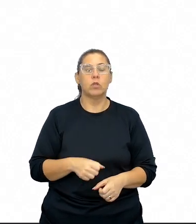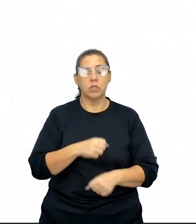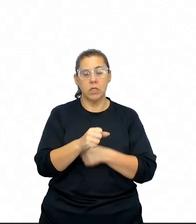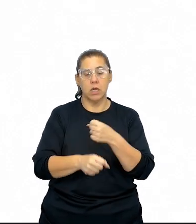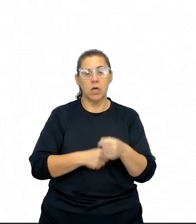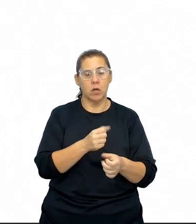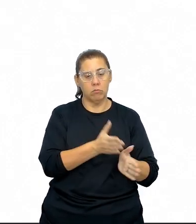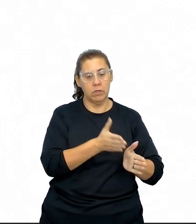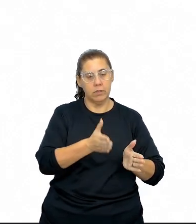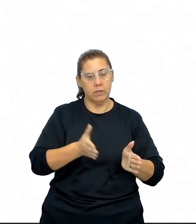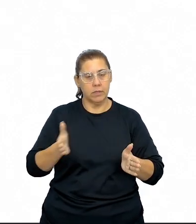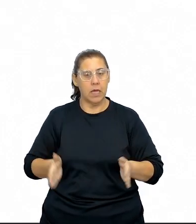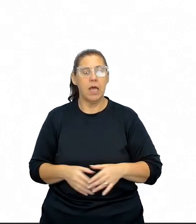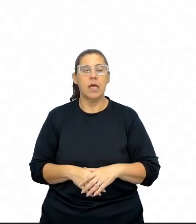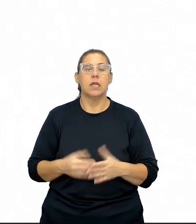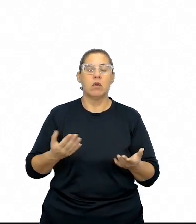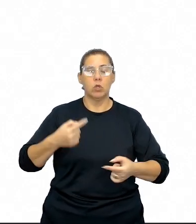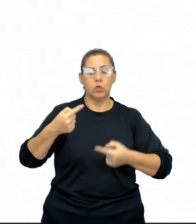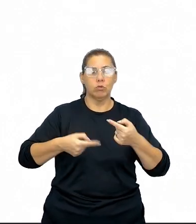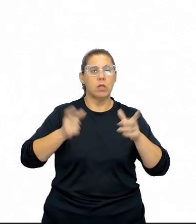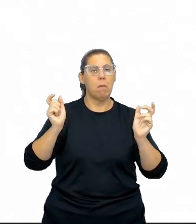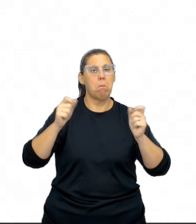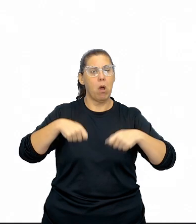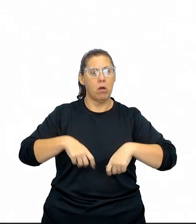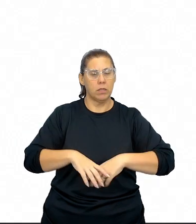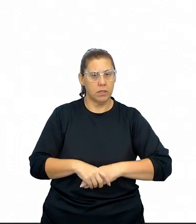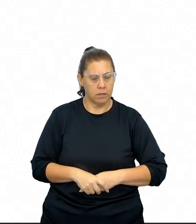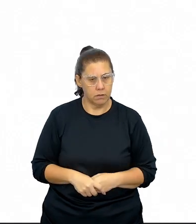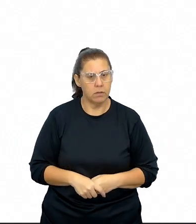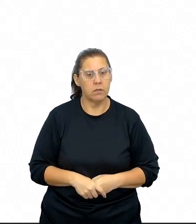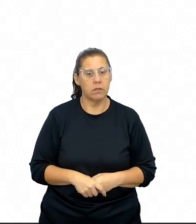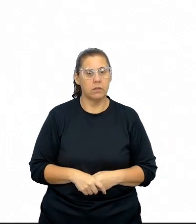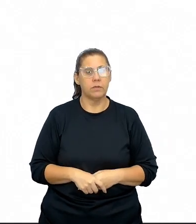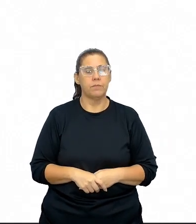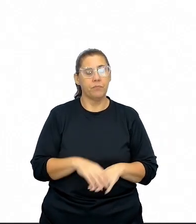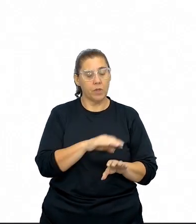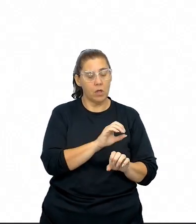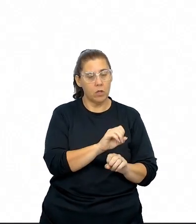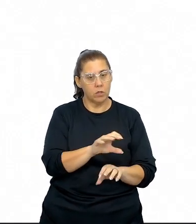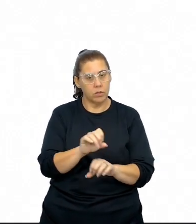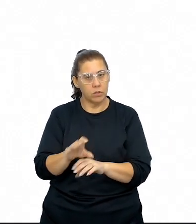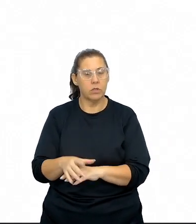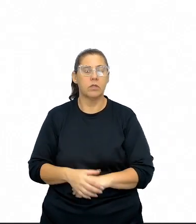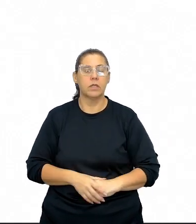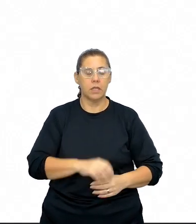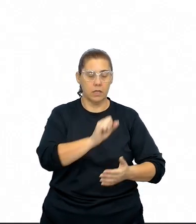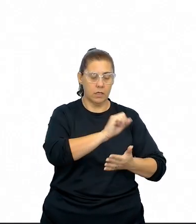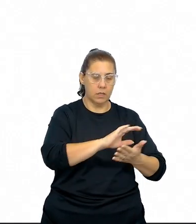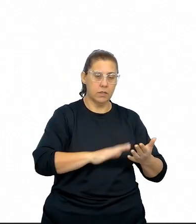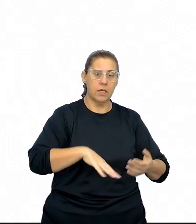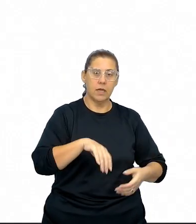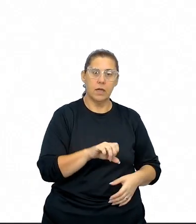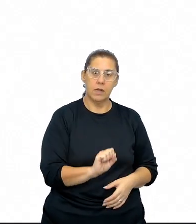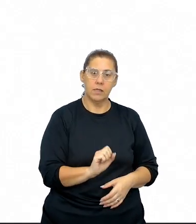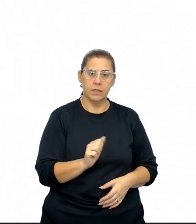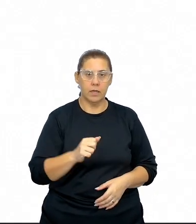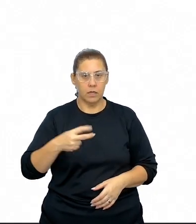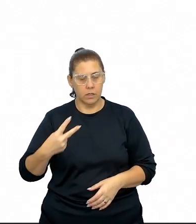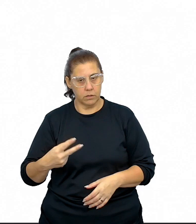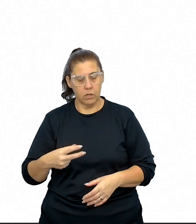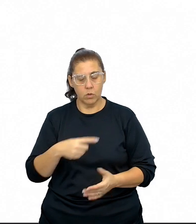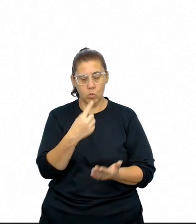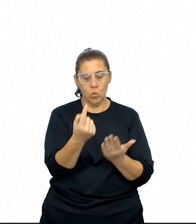e hoje nós iremos discutir as possibilidades de ensino a partir das atividades da SA2 do Caderno